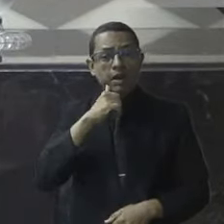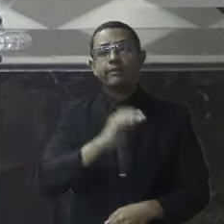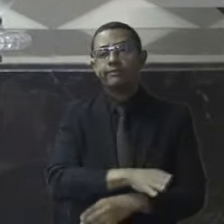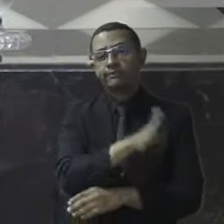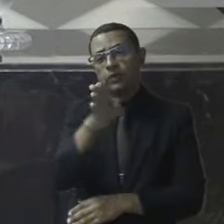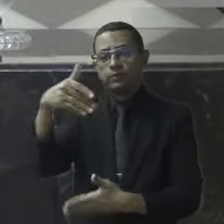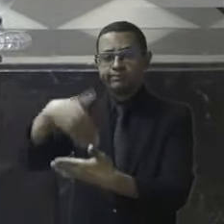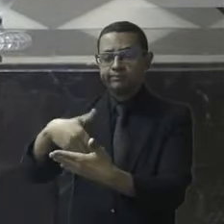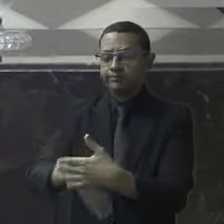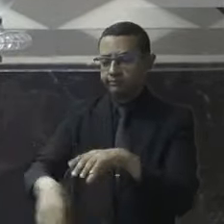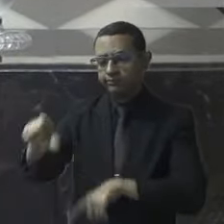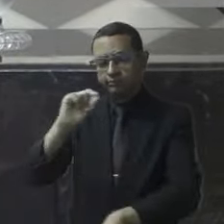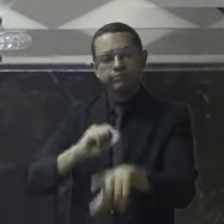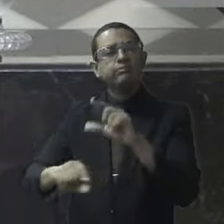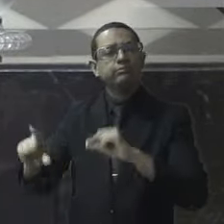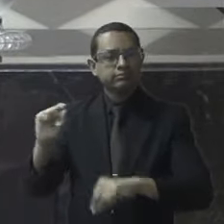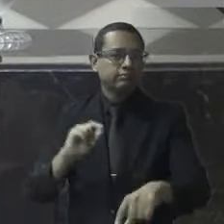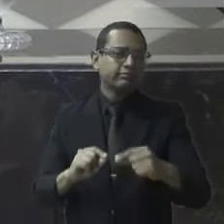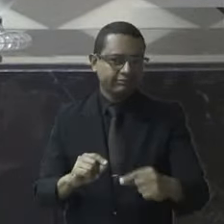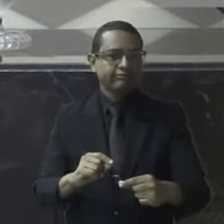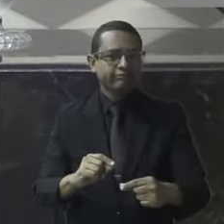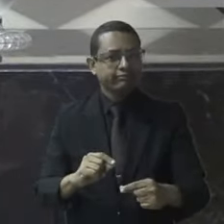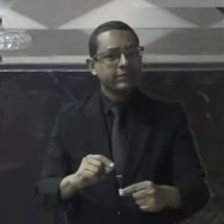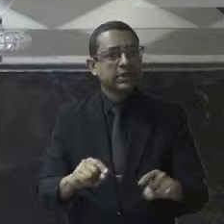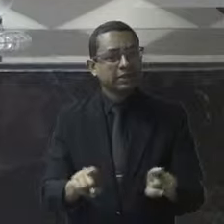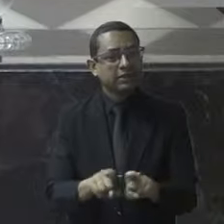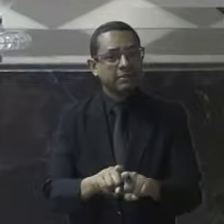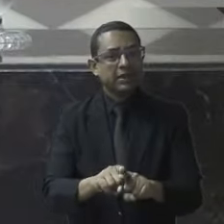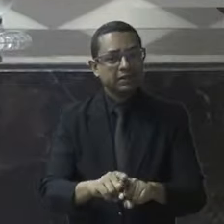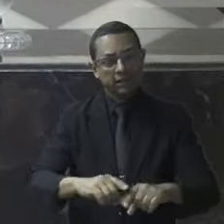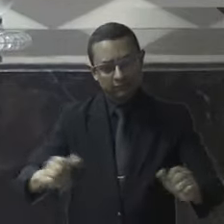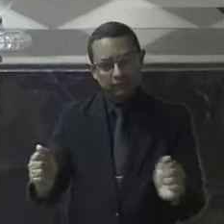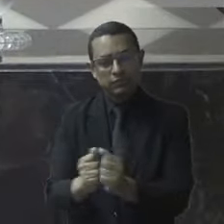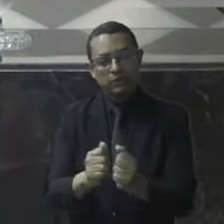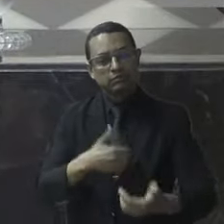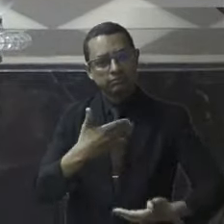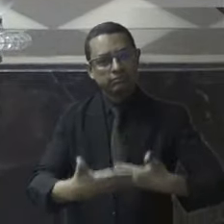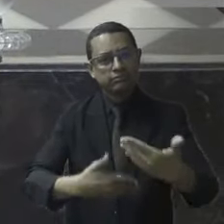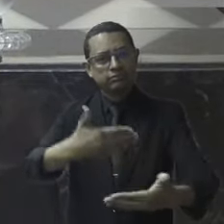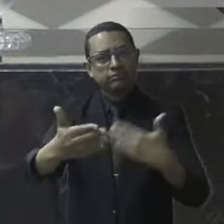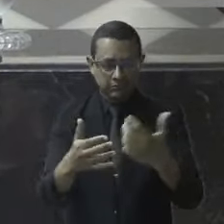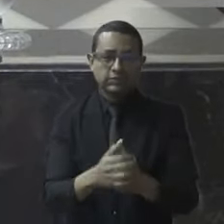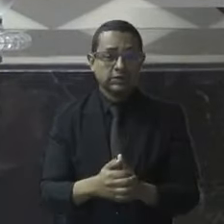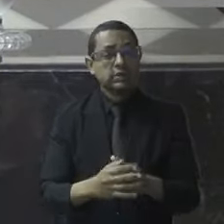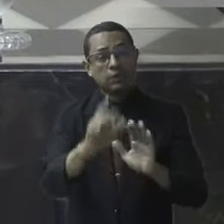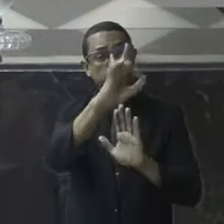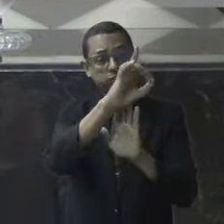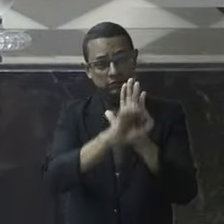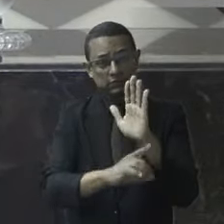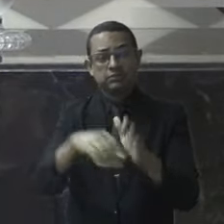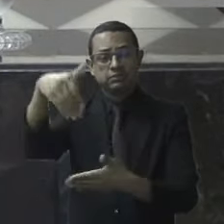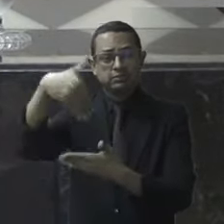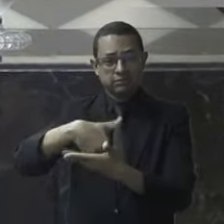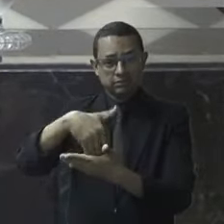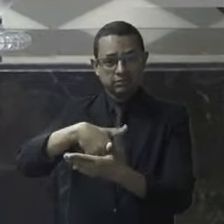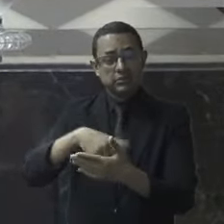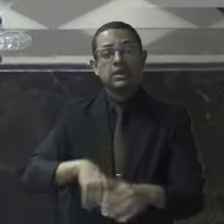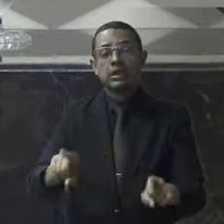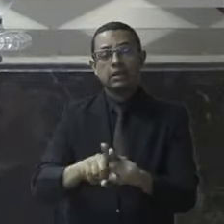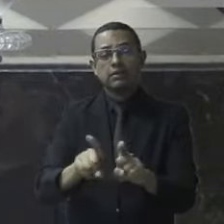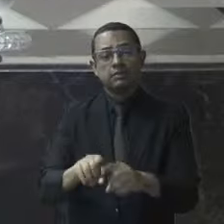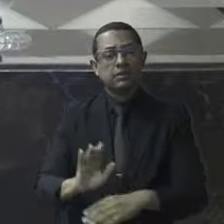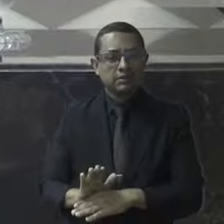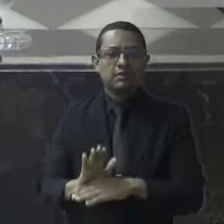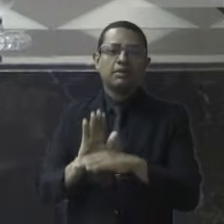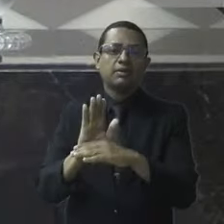participaram ativamente deste processo, fazendo valer o direito de voto e contribuindo